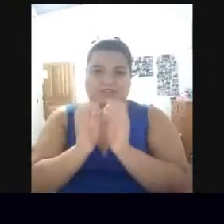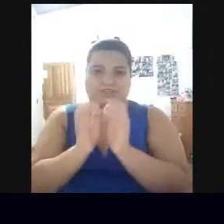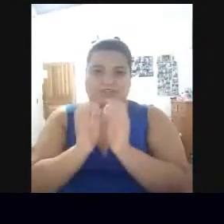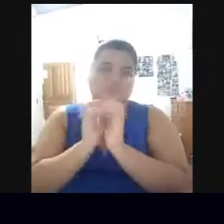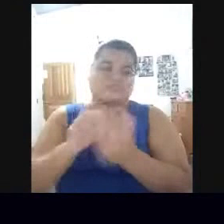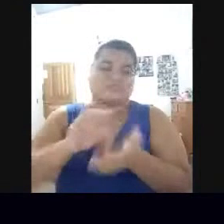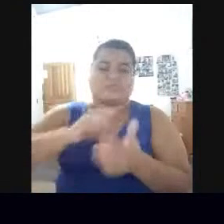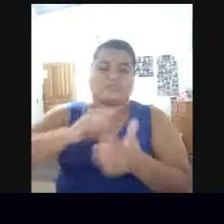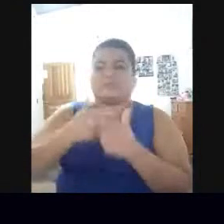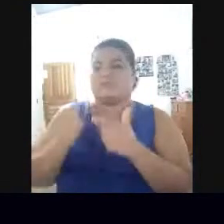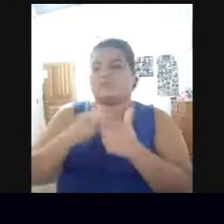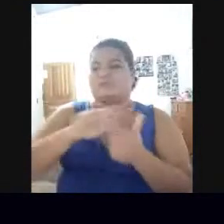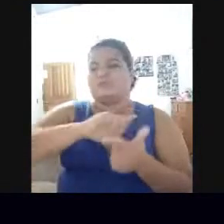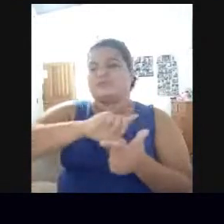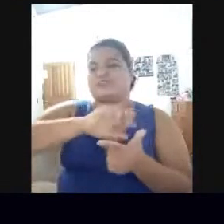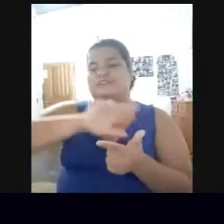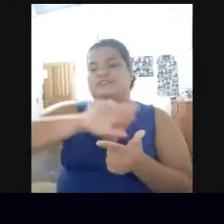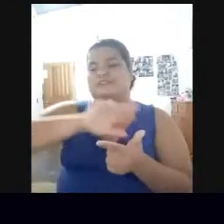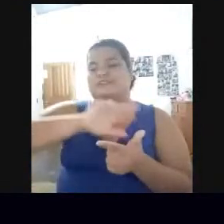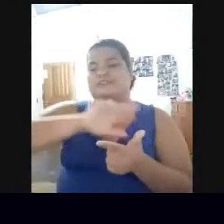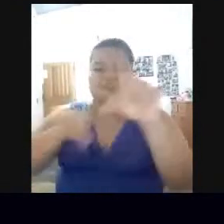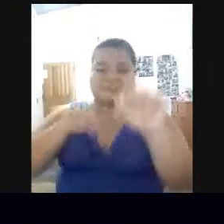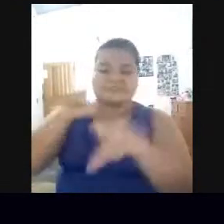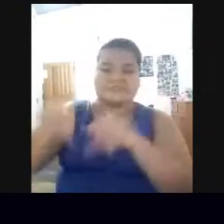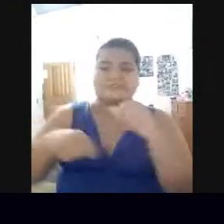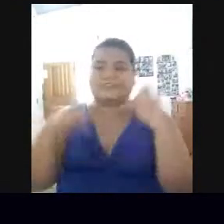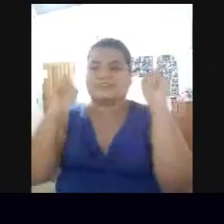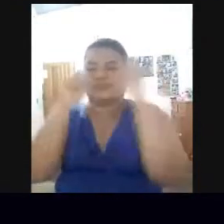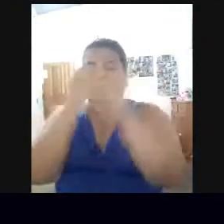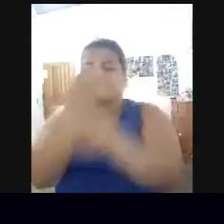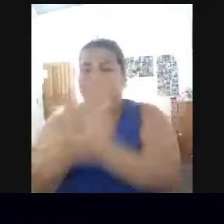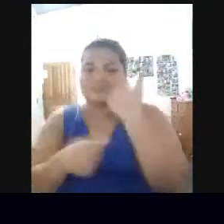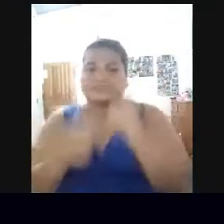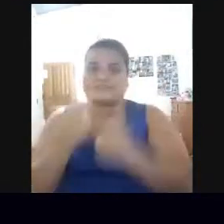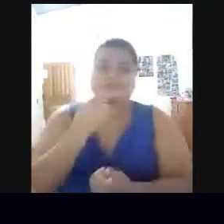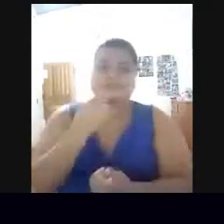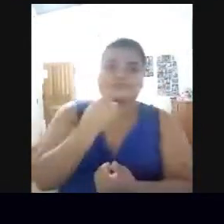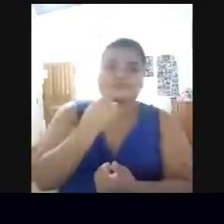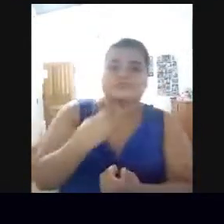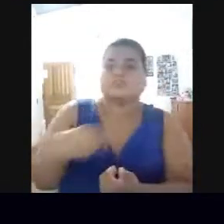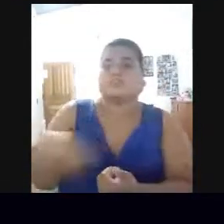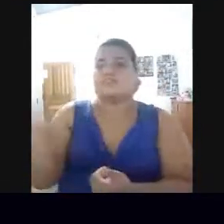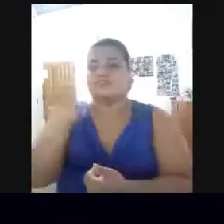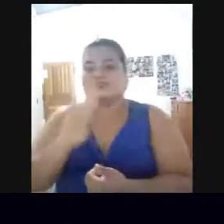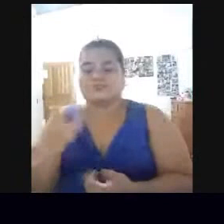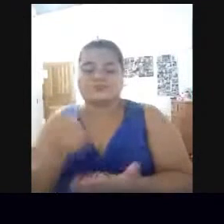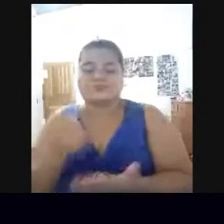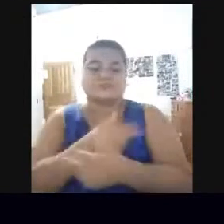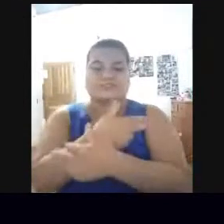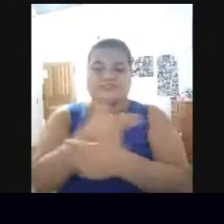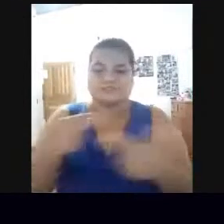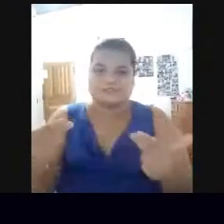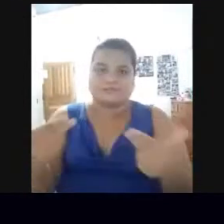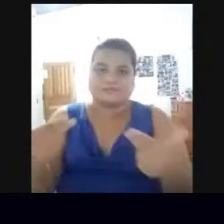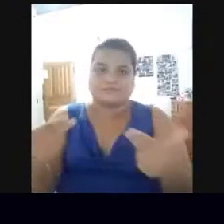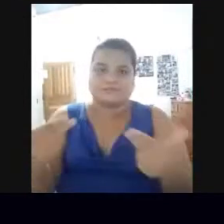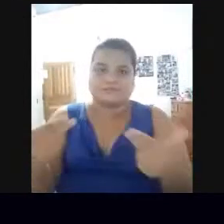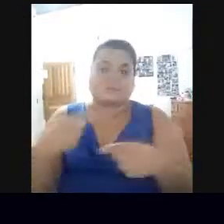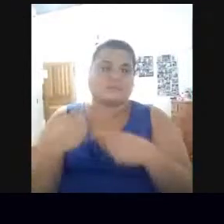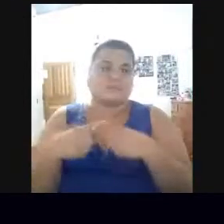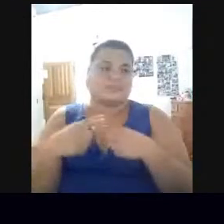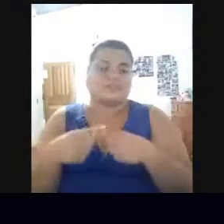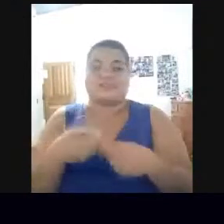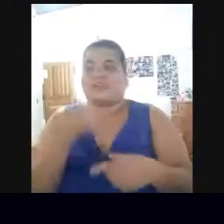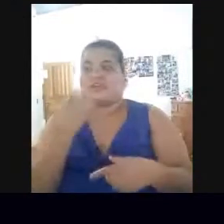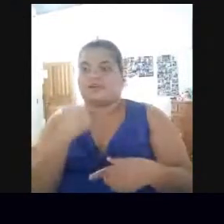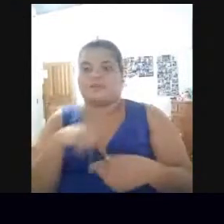da dificuldade da criança consumir todos esses alimentos que possam suprir essa necessidade de cálcio. Ela não vai comer porque a gente vai dizer assim para ela, você